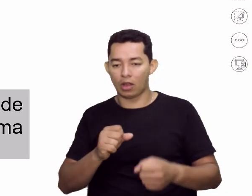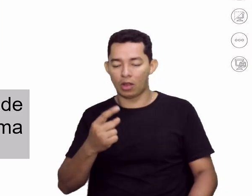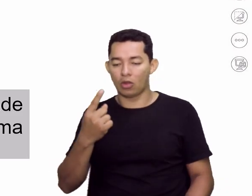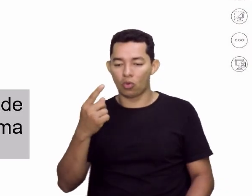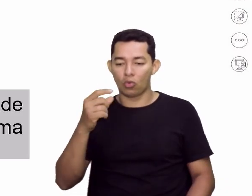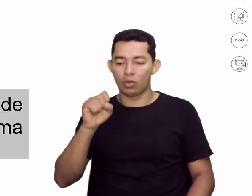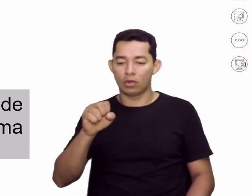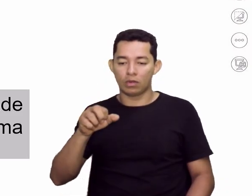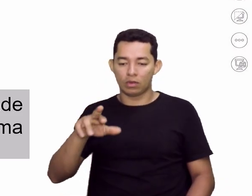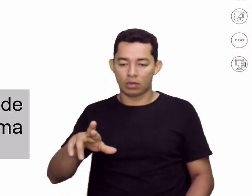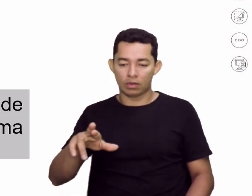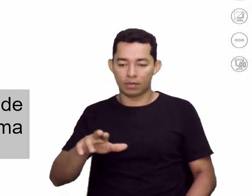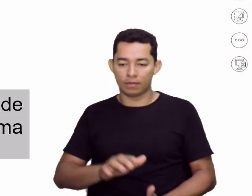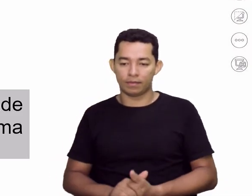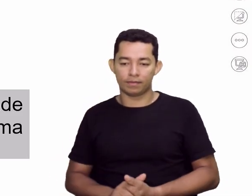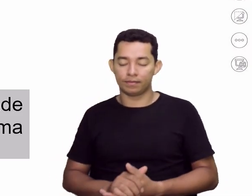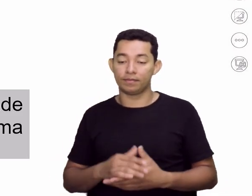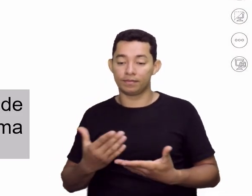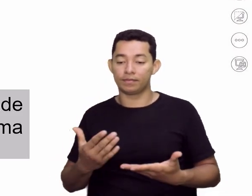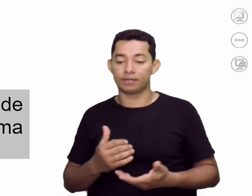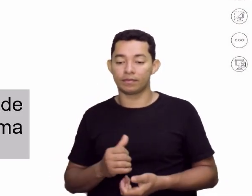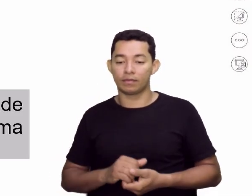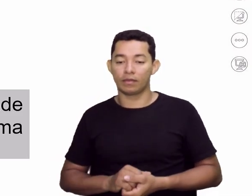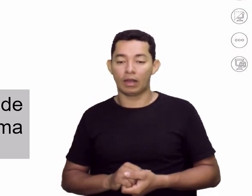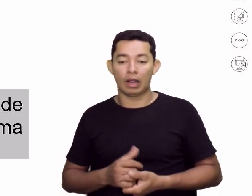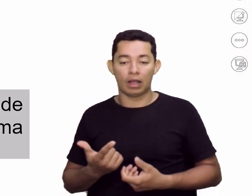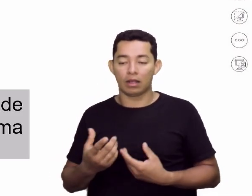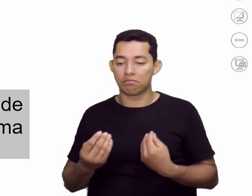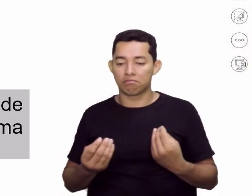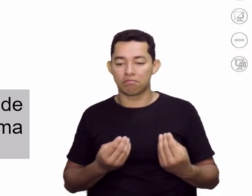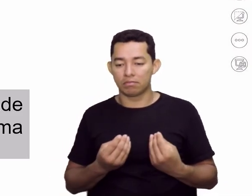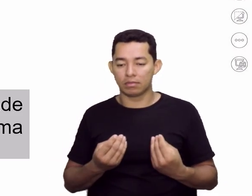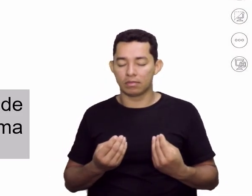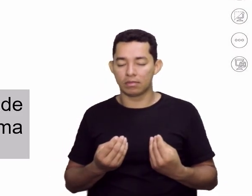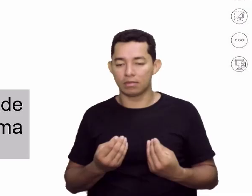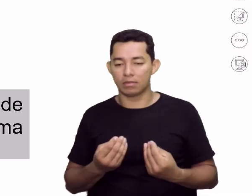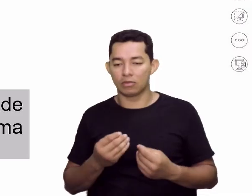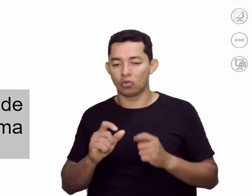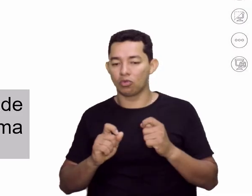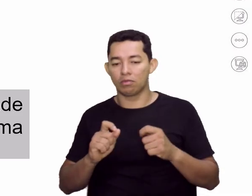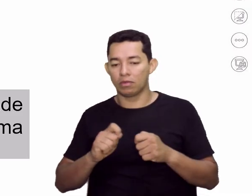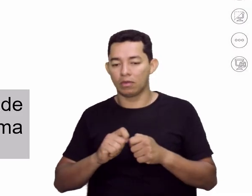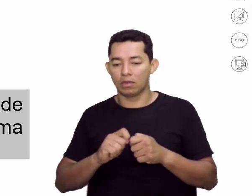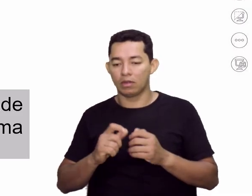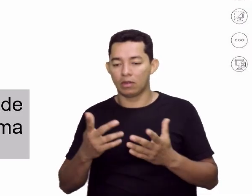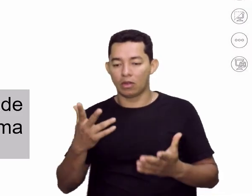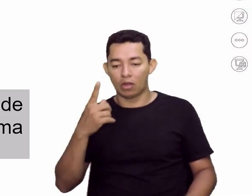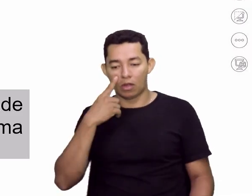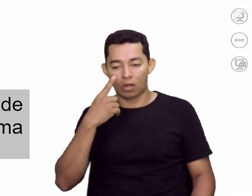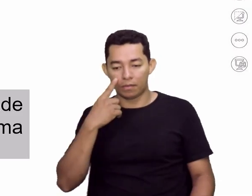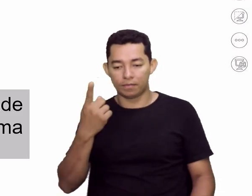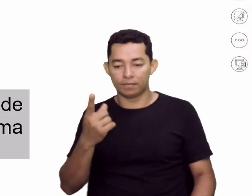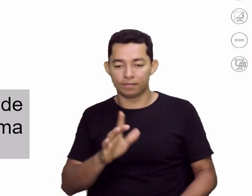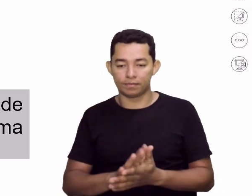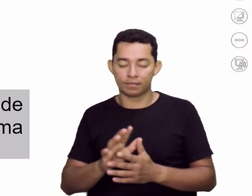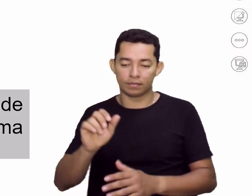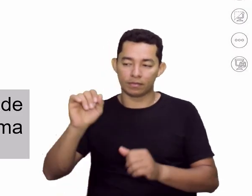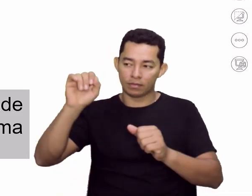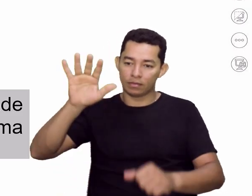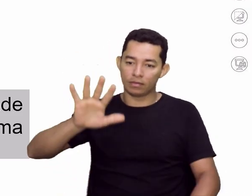ser, né? Então, não tem muita definição. Olha só, esse quadro aqui,